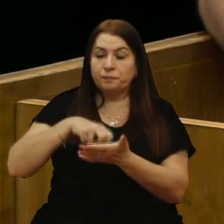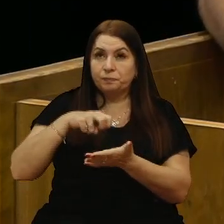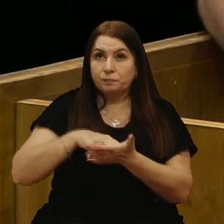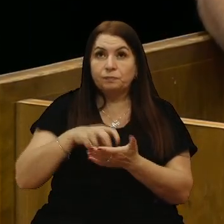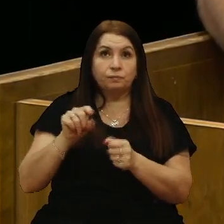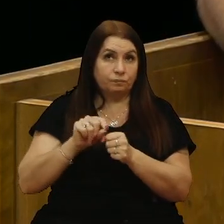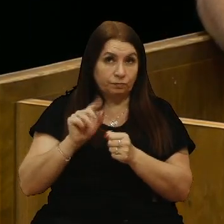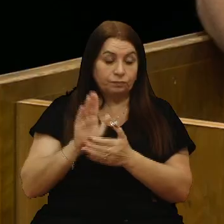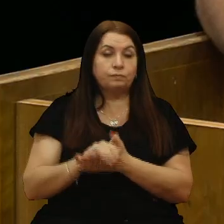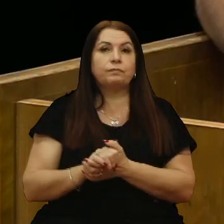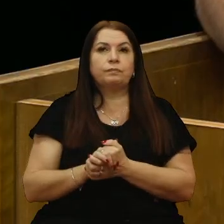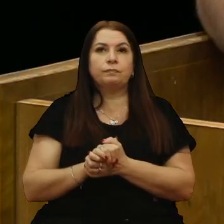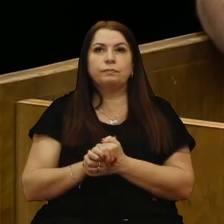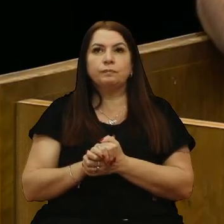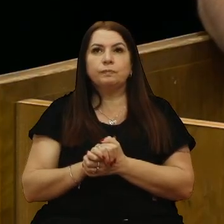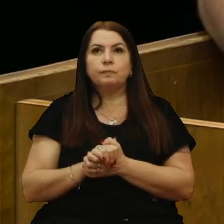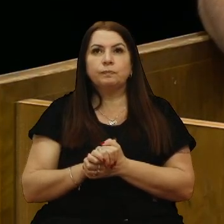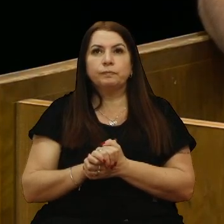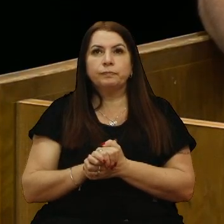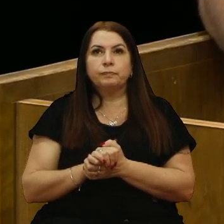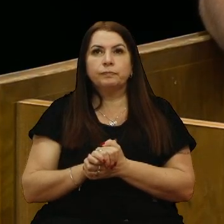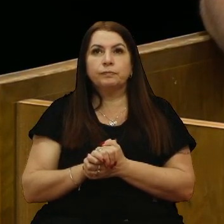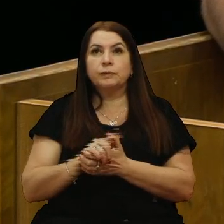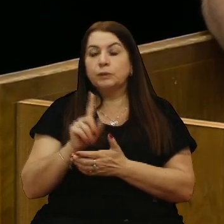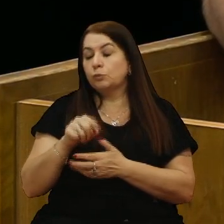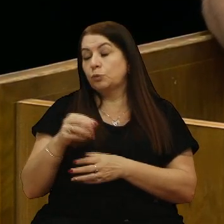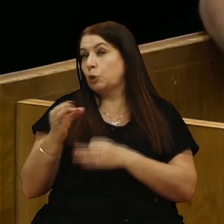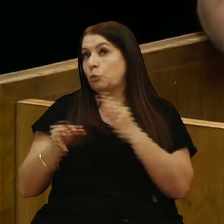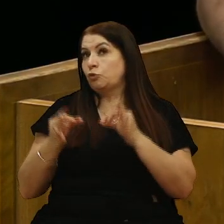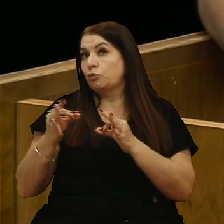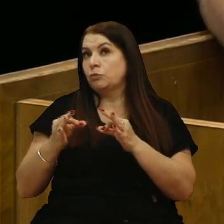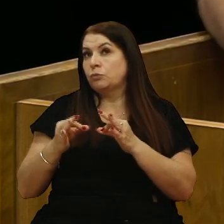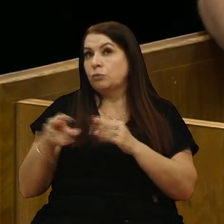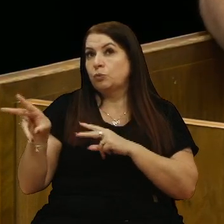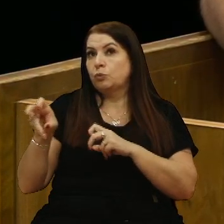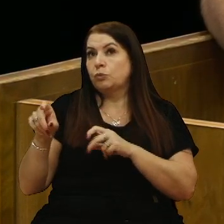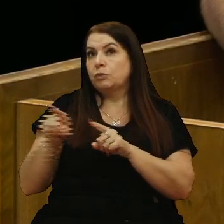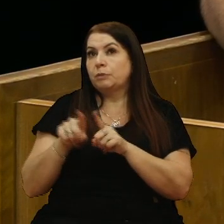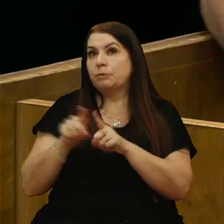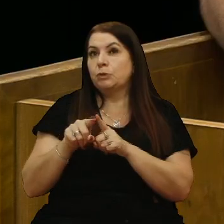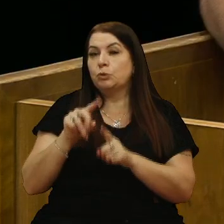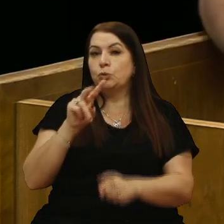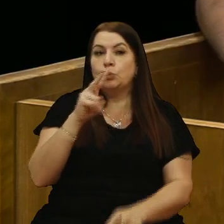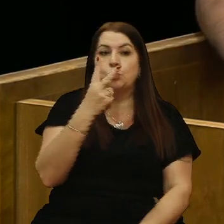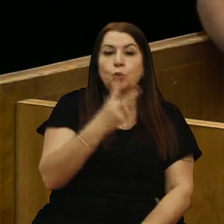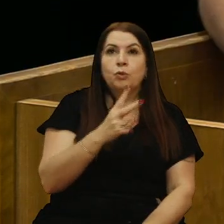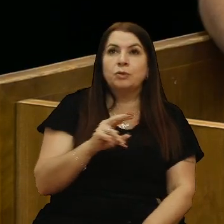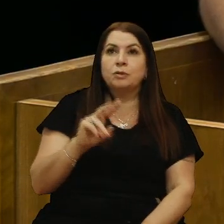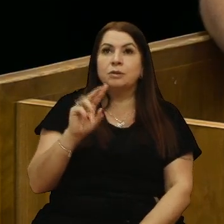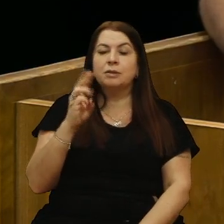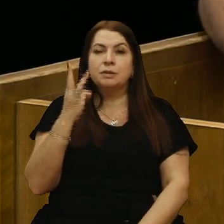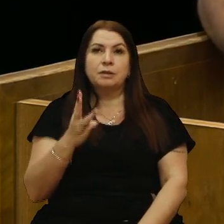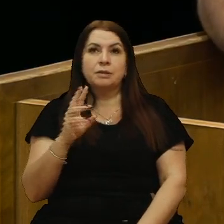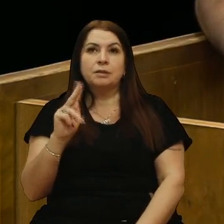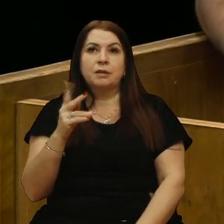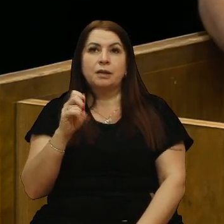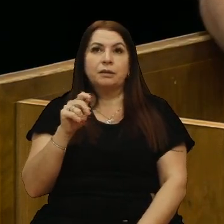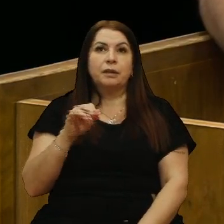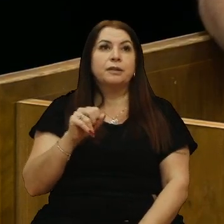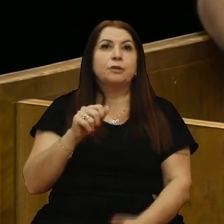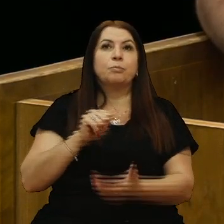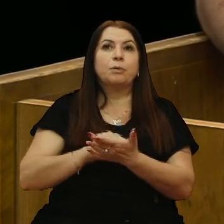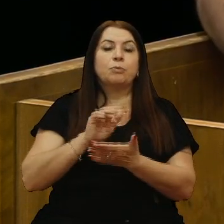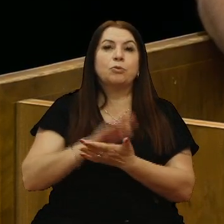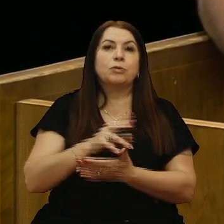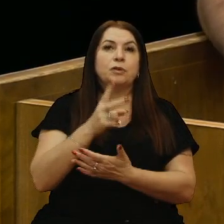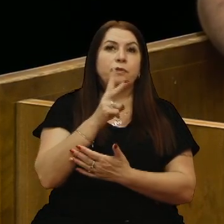estavam sendo aplicadas. Então, algo injusto. Daqui a pouco o agricultor lá com 2, 3 hectares tomava uma multa lá de 20, 30, 40